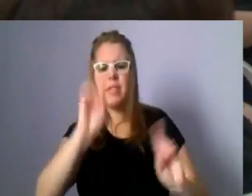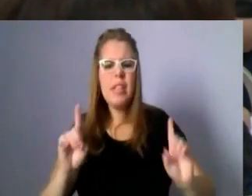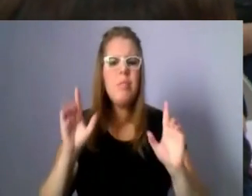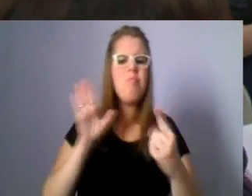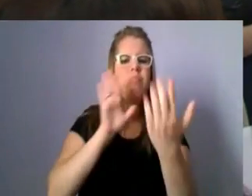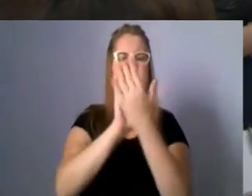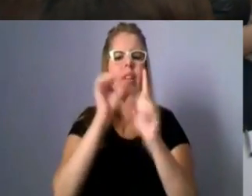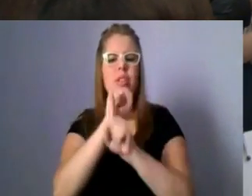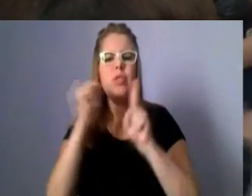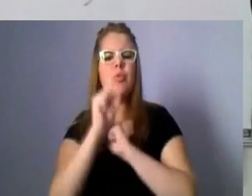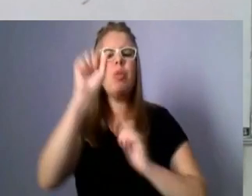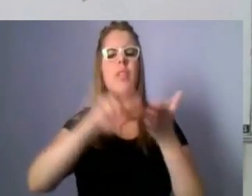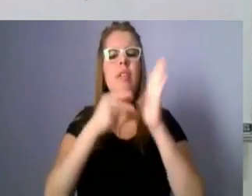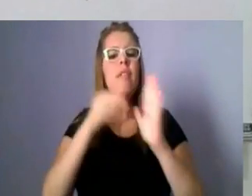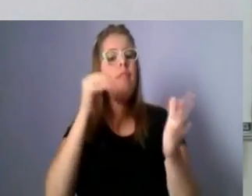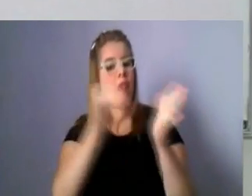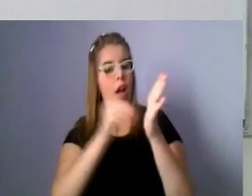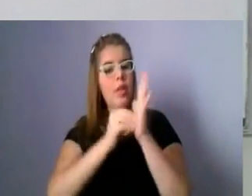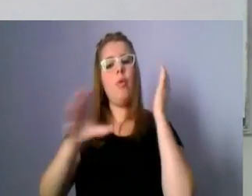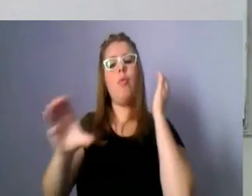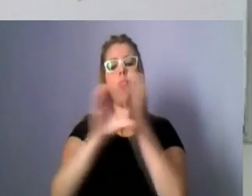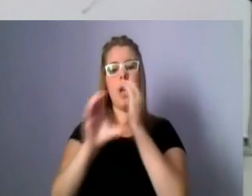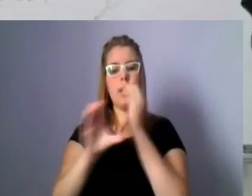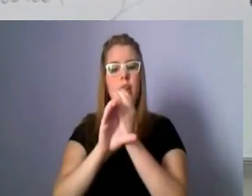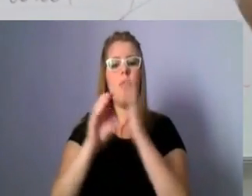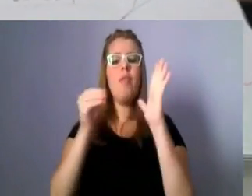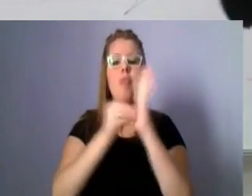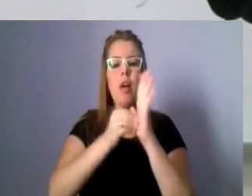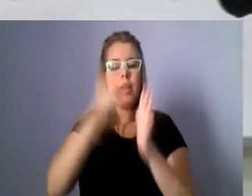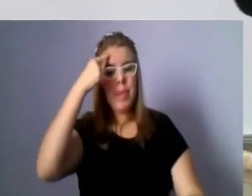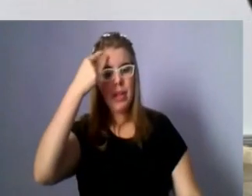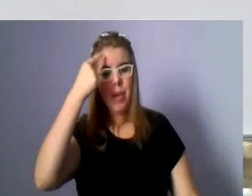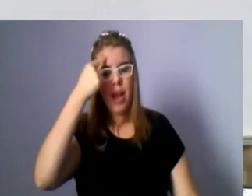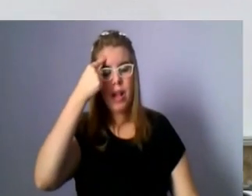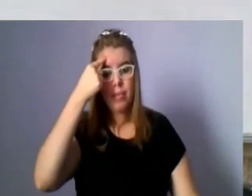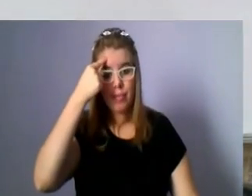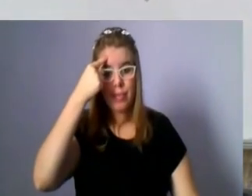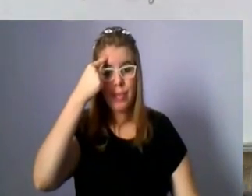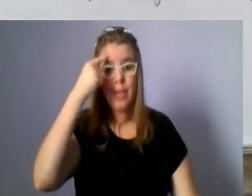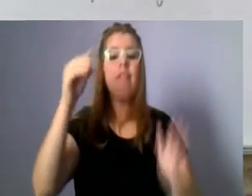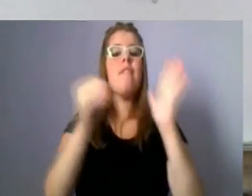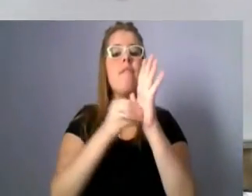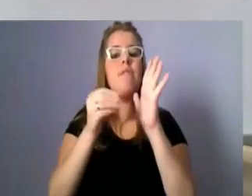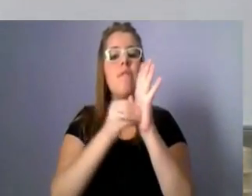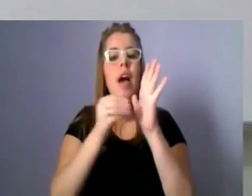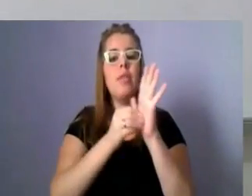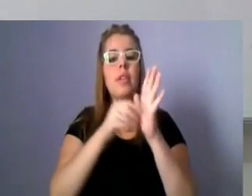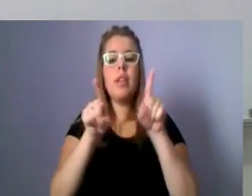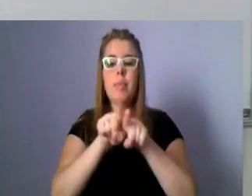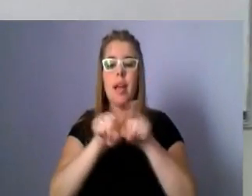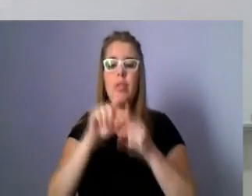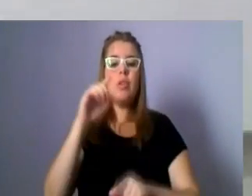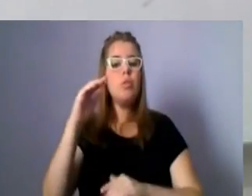sociedade e o que ela significa? Falta comunicação, falta pensamento, não? Falta também